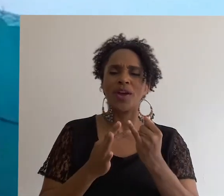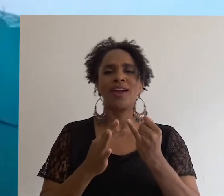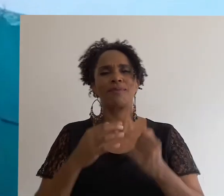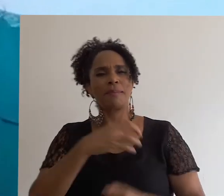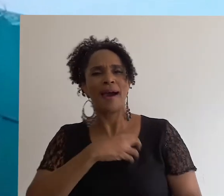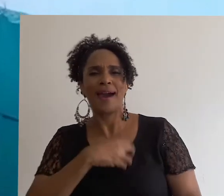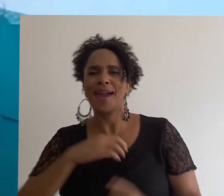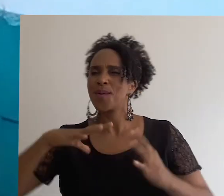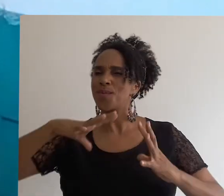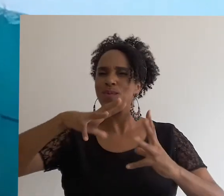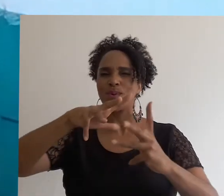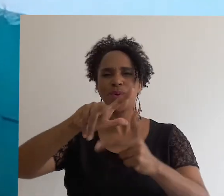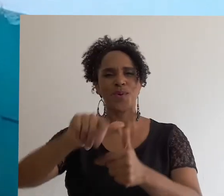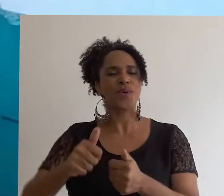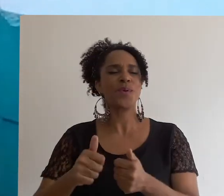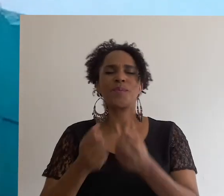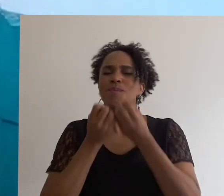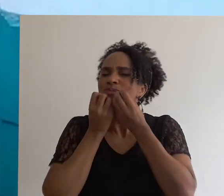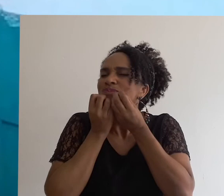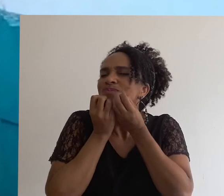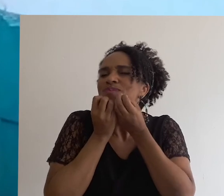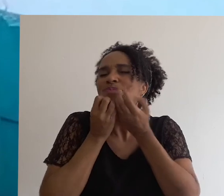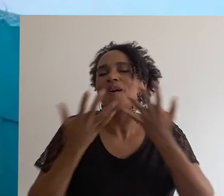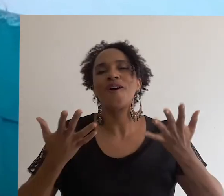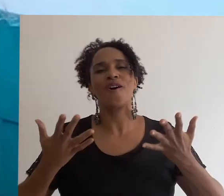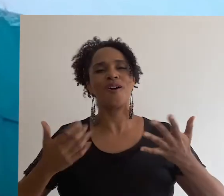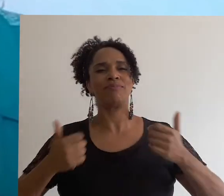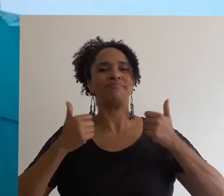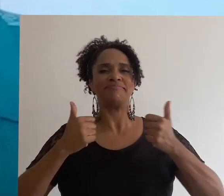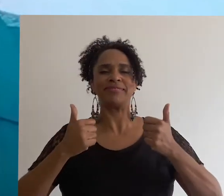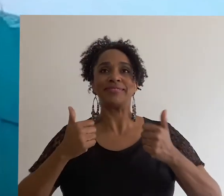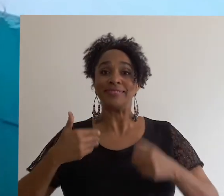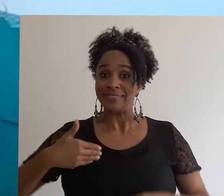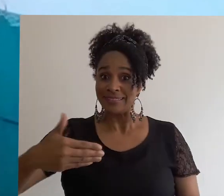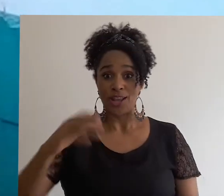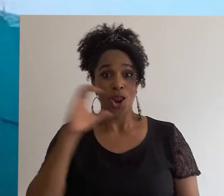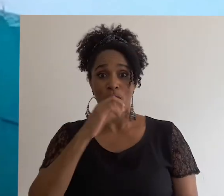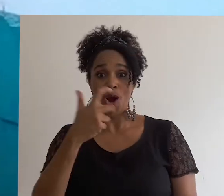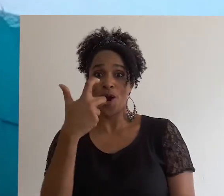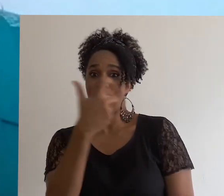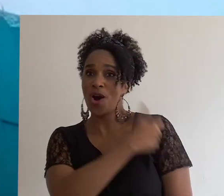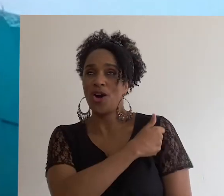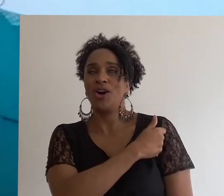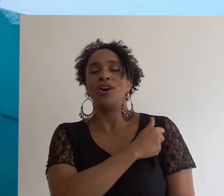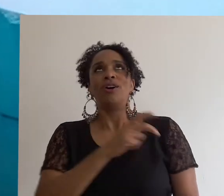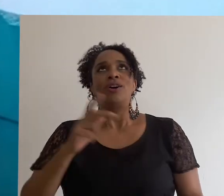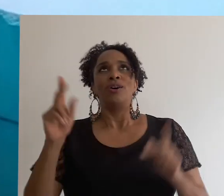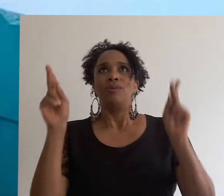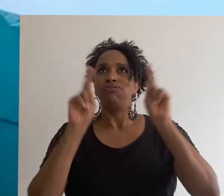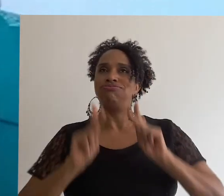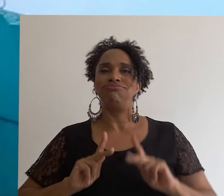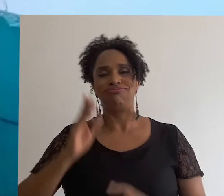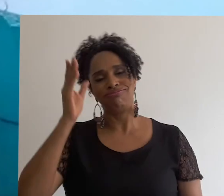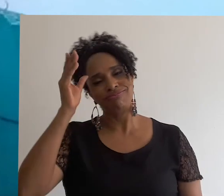mundo precisa de boas energias para 2021, que venha a vacina, que venham novos sorrisos e que a gente